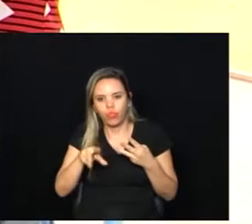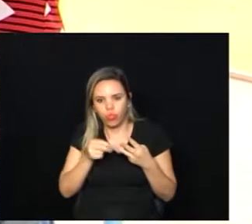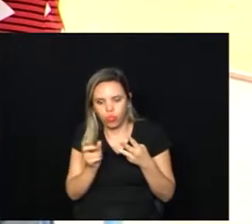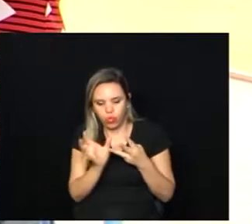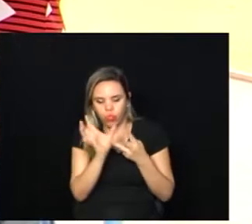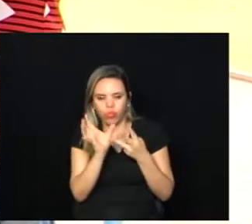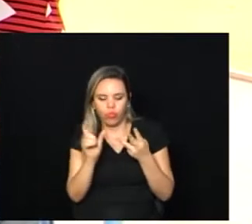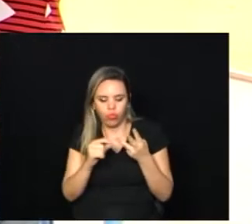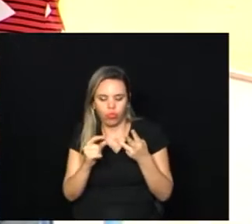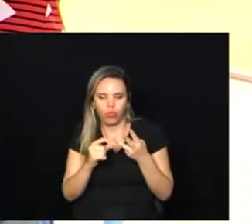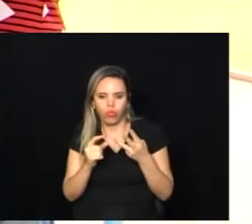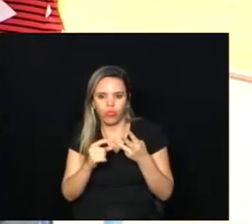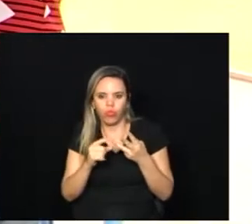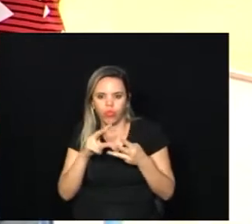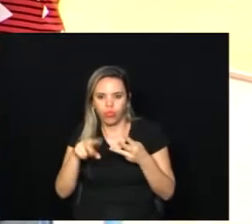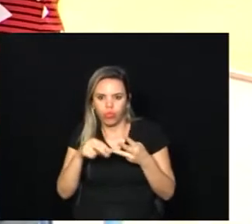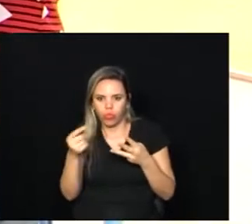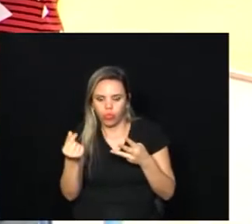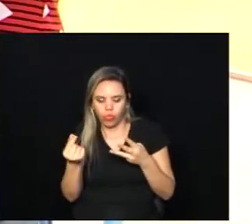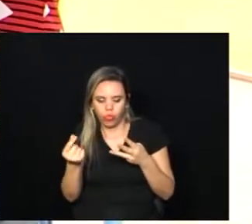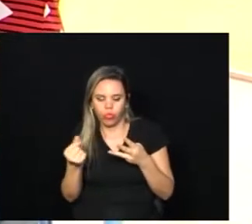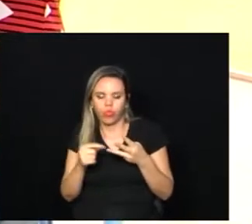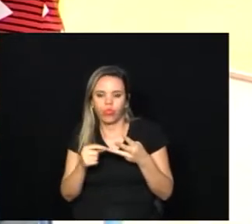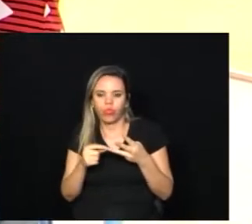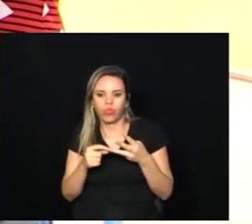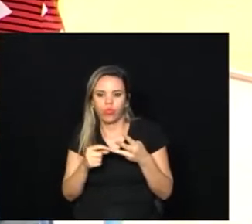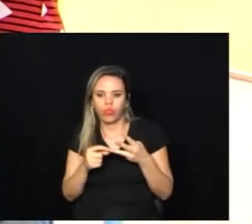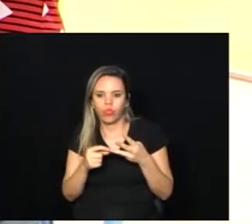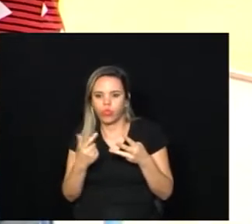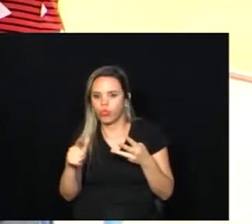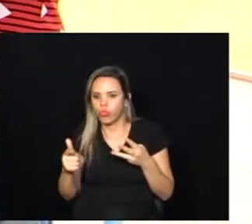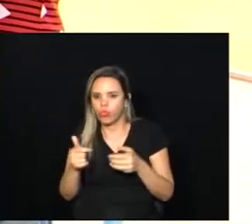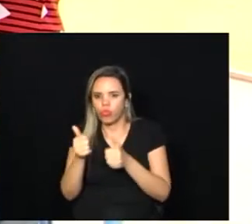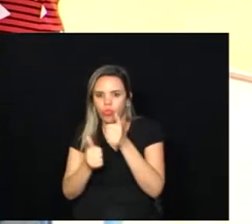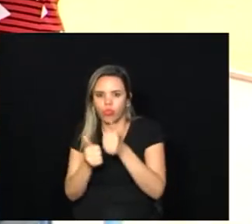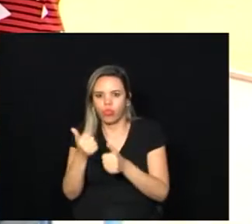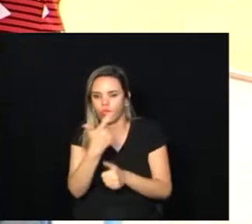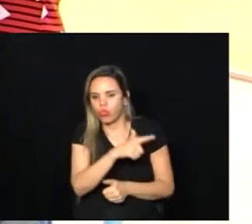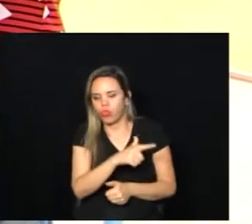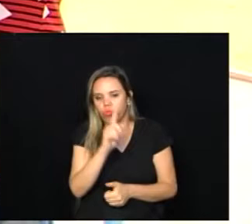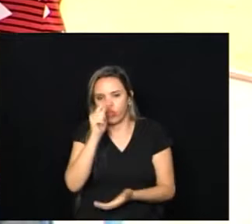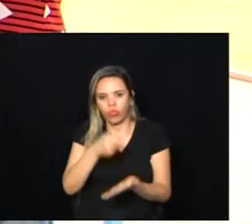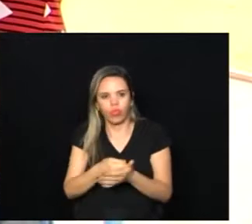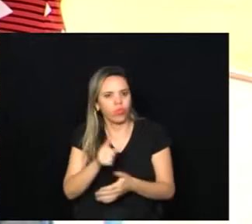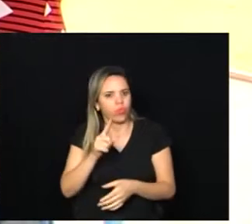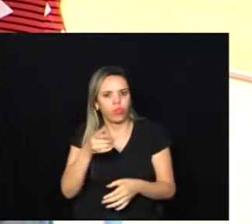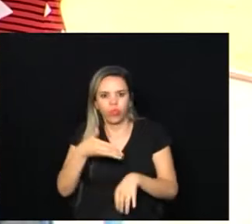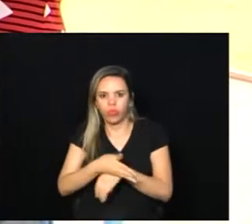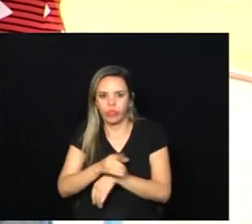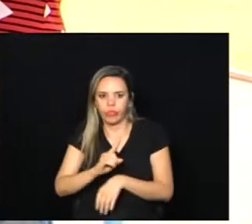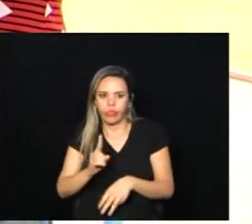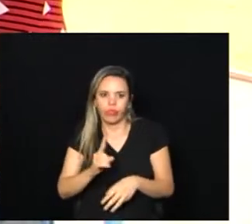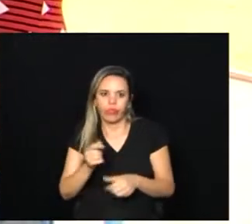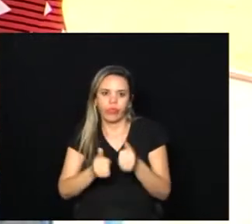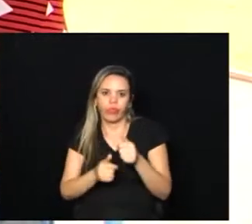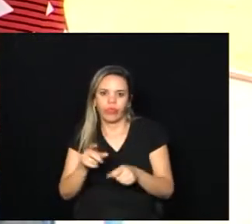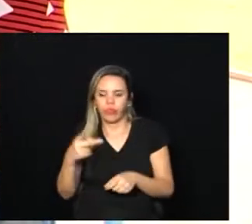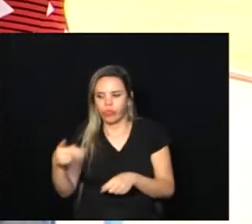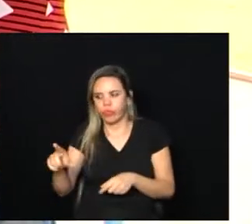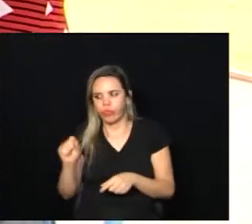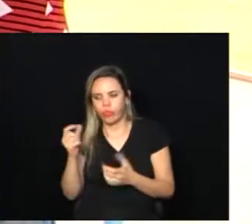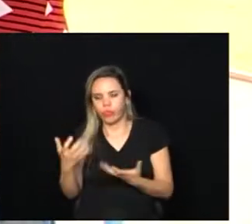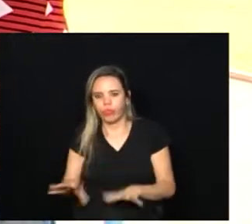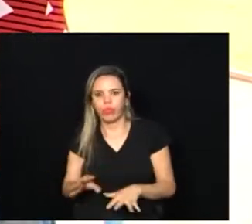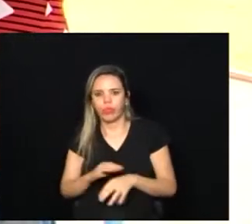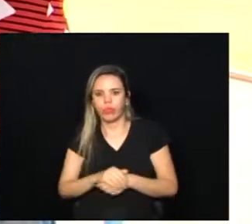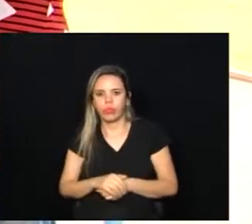medalha, né? E teve uma premiação em dinheiro. Não teve o jogo deles, que eles decidiram não jogar. Uma opção certo? deles. Uma opção